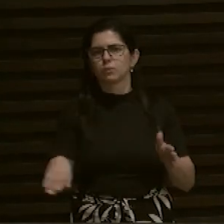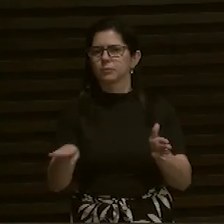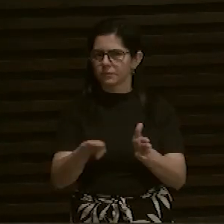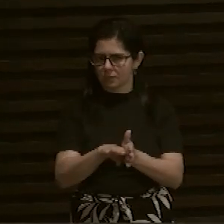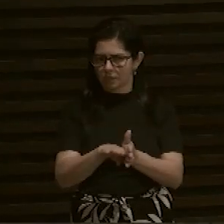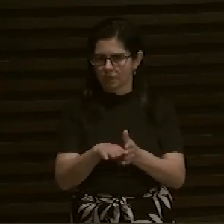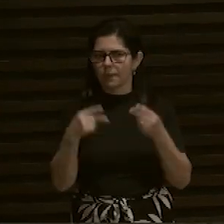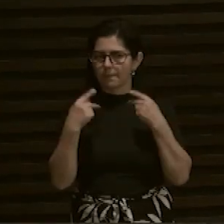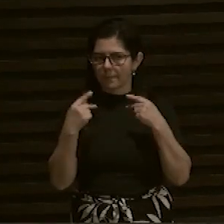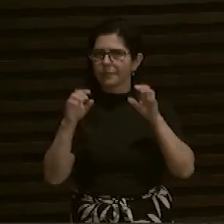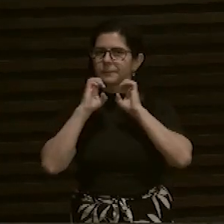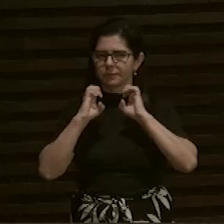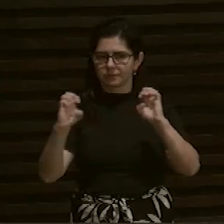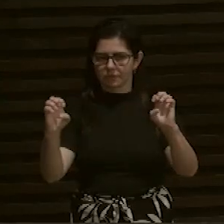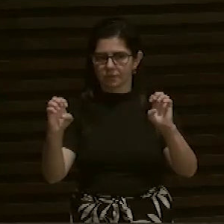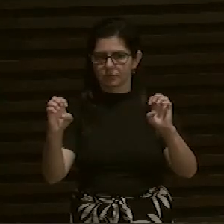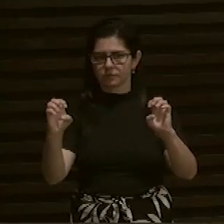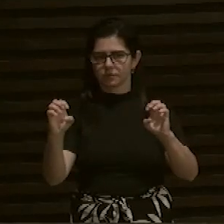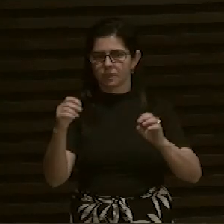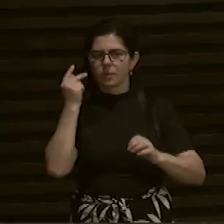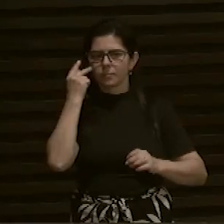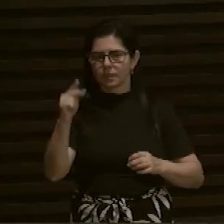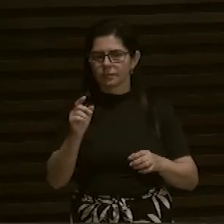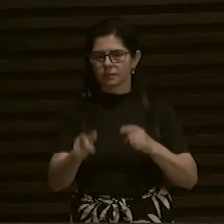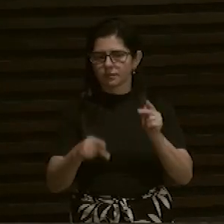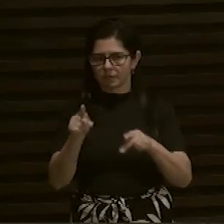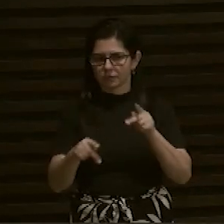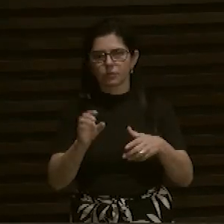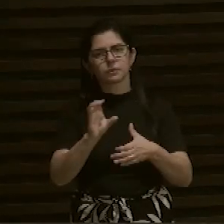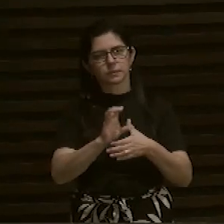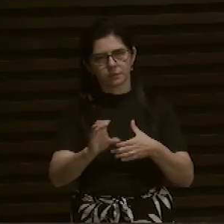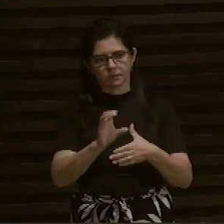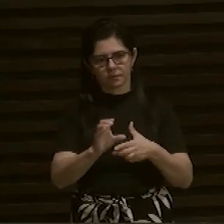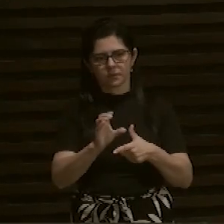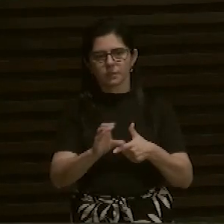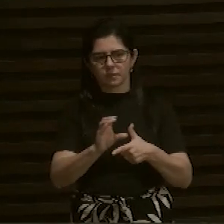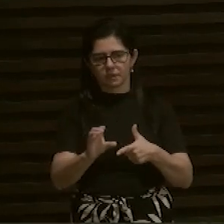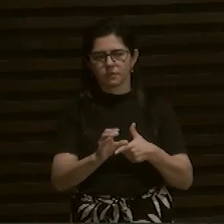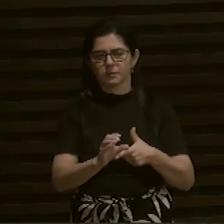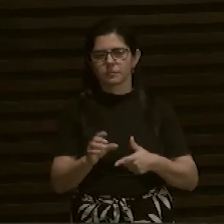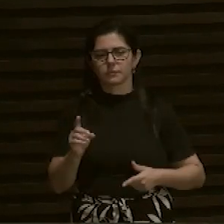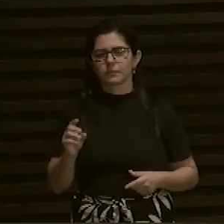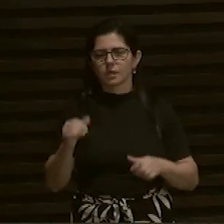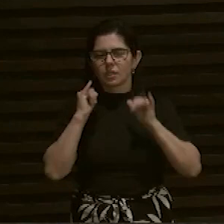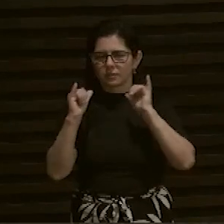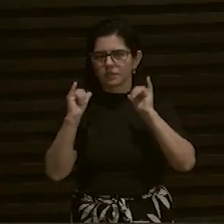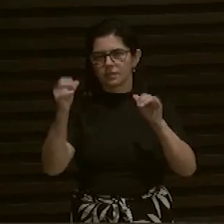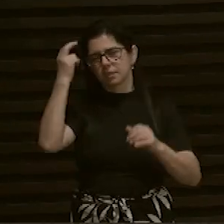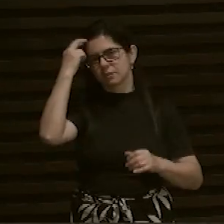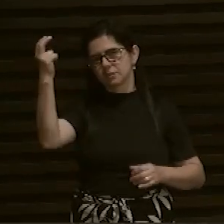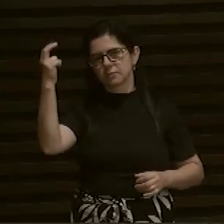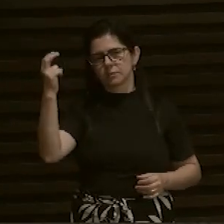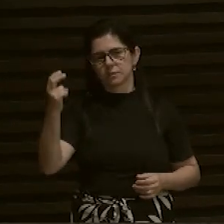para os coríntios, para eles isso nada mais é do que mais uma mensagem de sabedoria. Né? É como se para eles Paulo tivesse